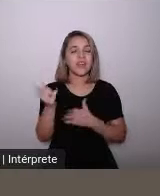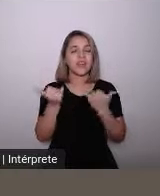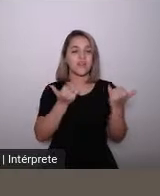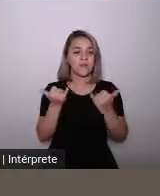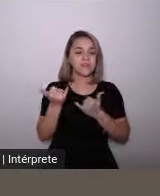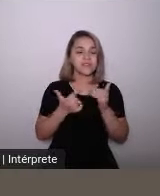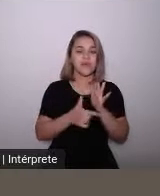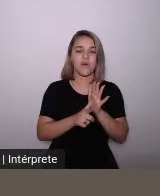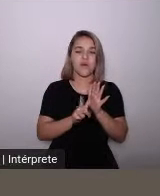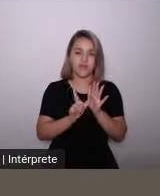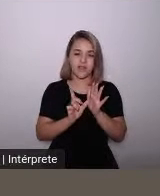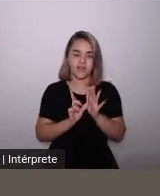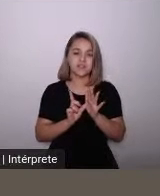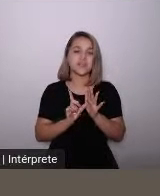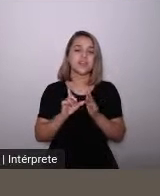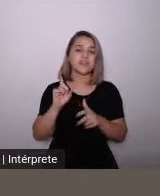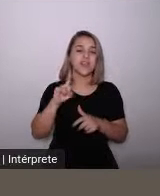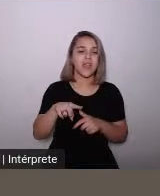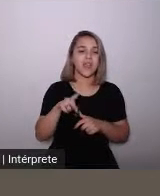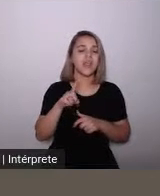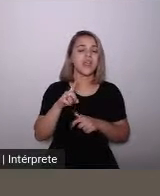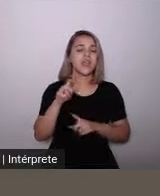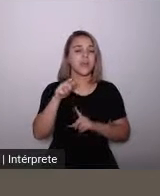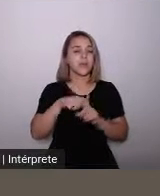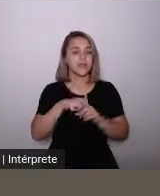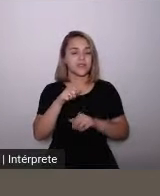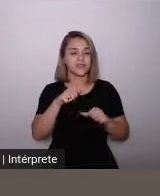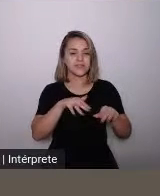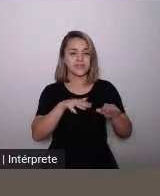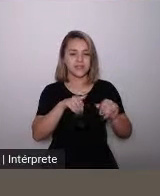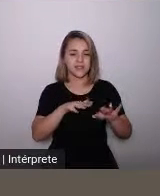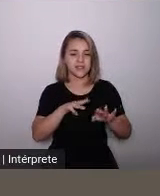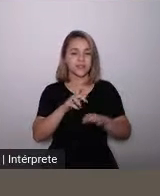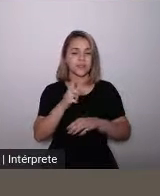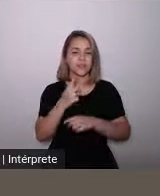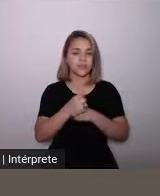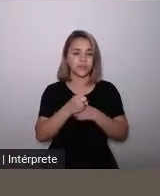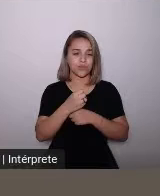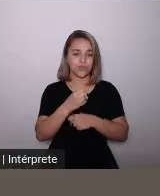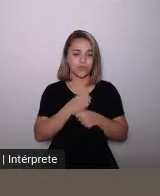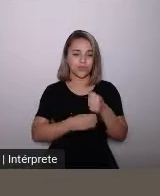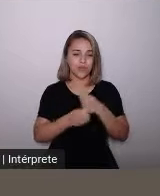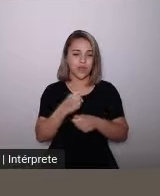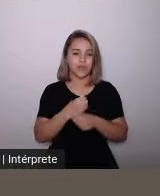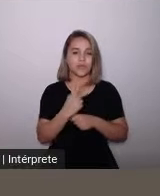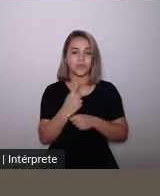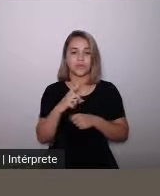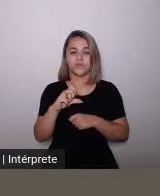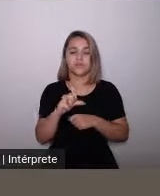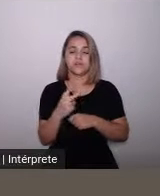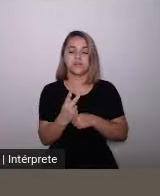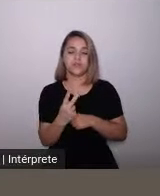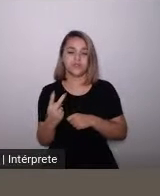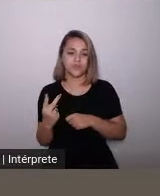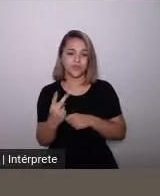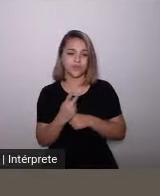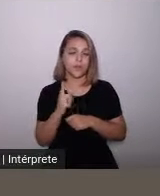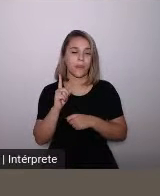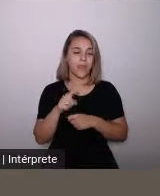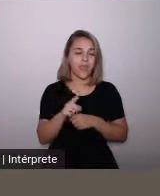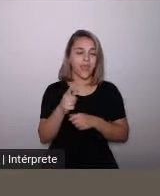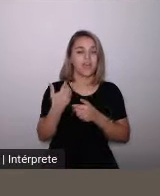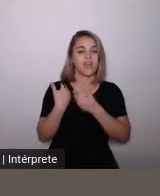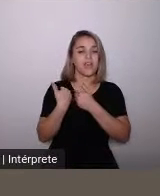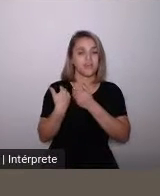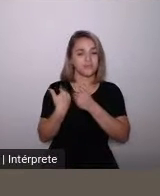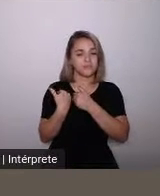anterior, é de setembro de 22, no Kino Pravda número 10, onde Rodchenko é o responsável